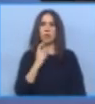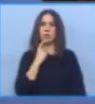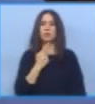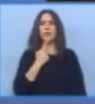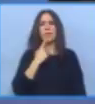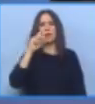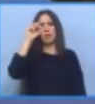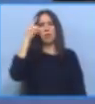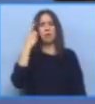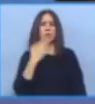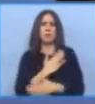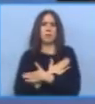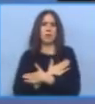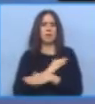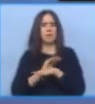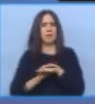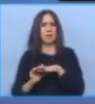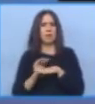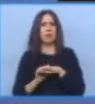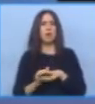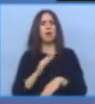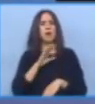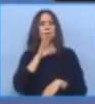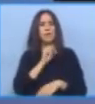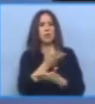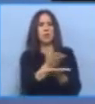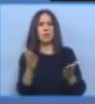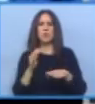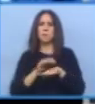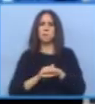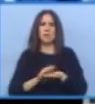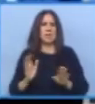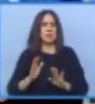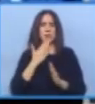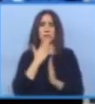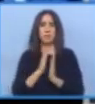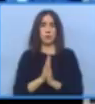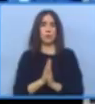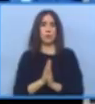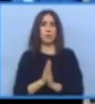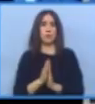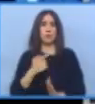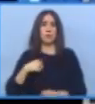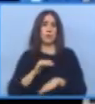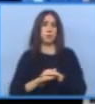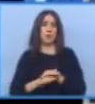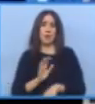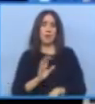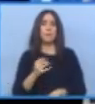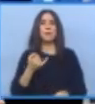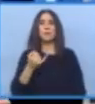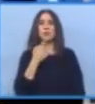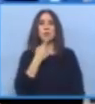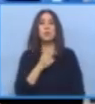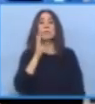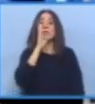familiar, amigável, ternurenta: meus filhos, não pequeis. Então, um apelo a nós não pecarmos. Mas depois diz: bom,